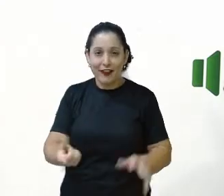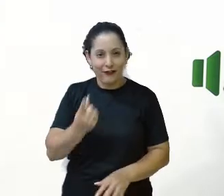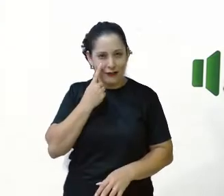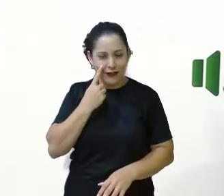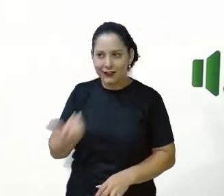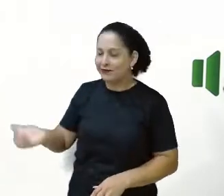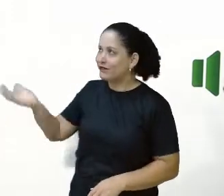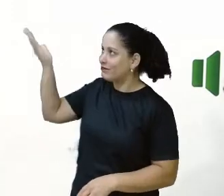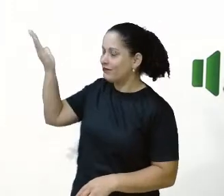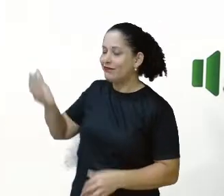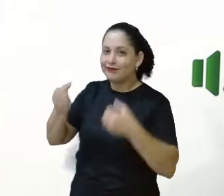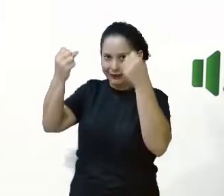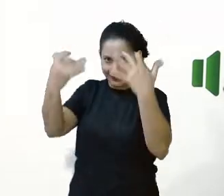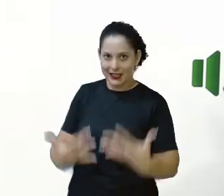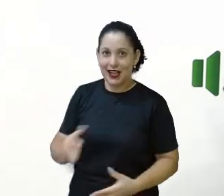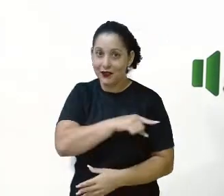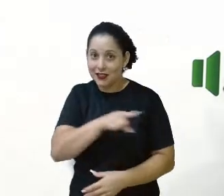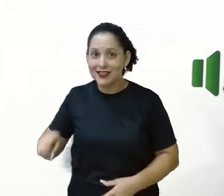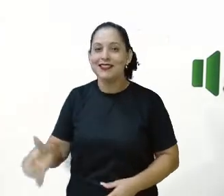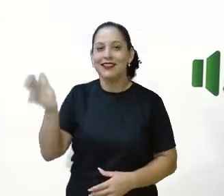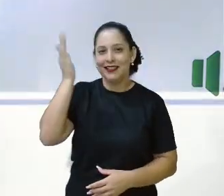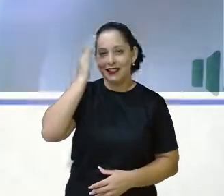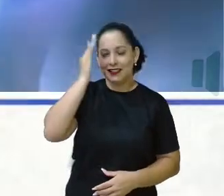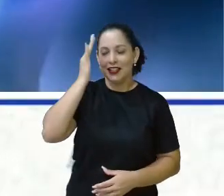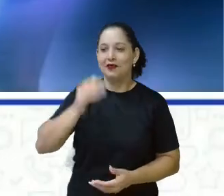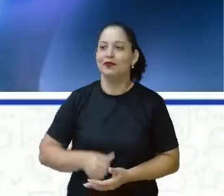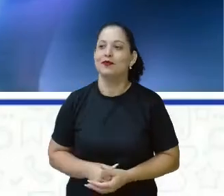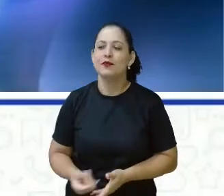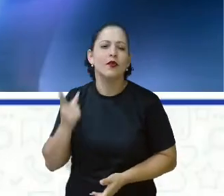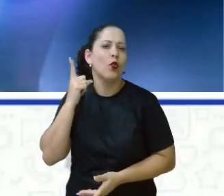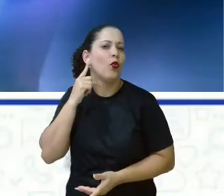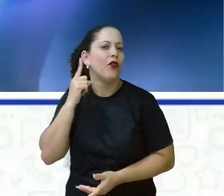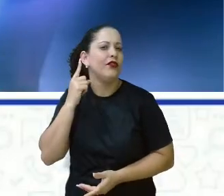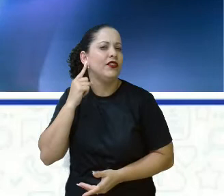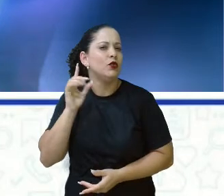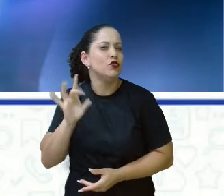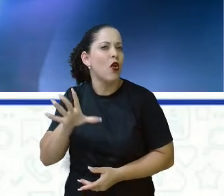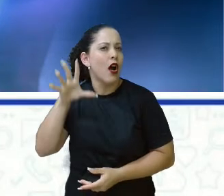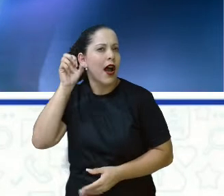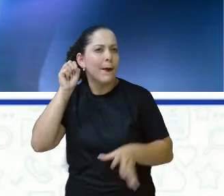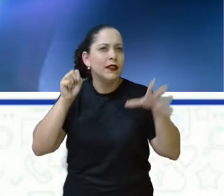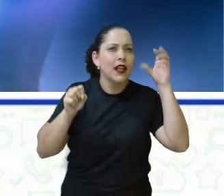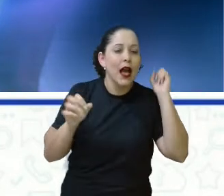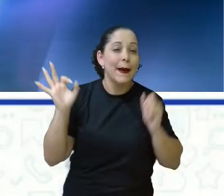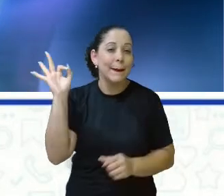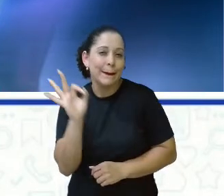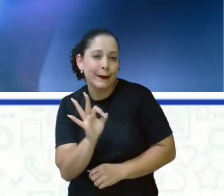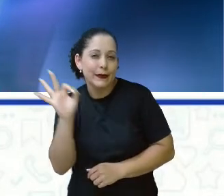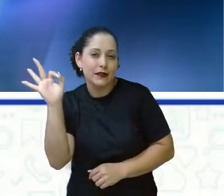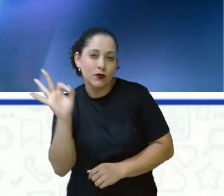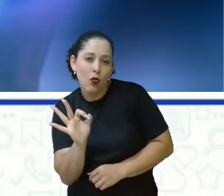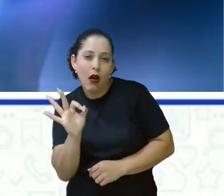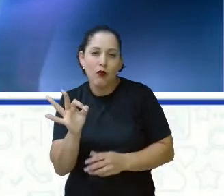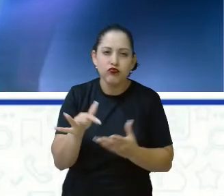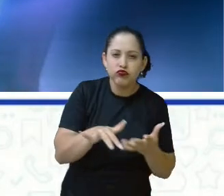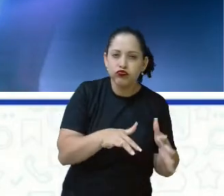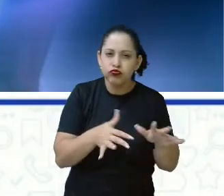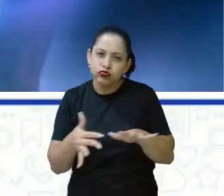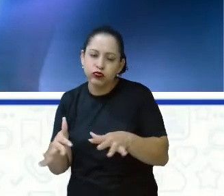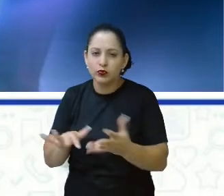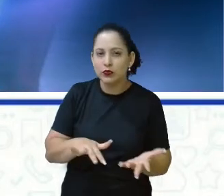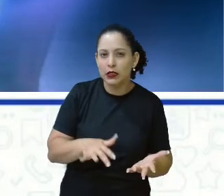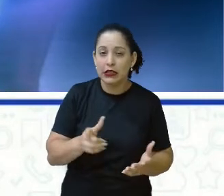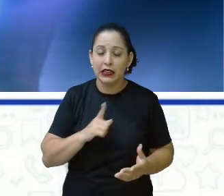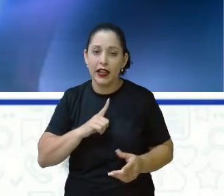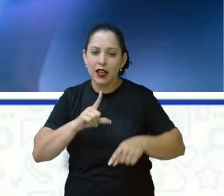pouquinho mais sobre isso aqui para vocês entenderem. Então, o ouvido humano só consegue captar parte do espectro sonoro, um intervalo